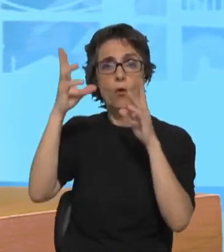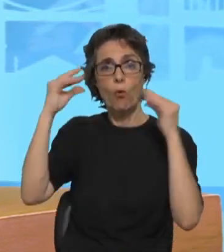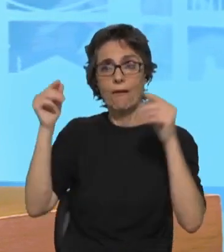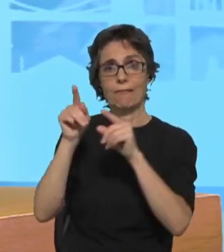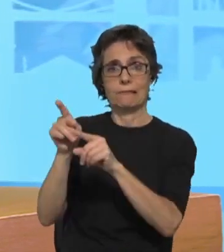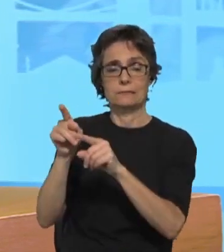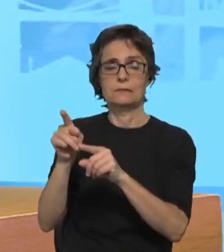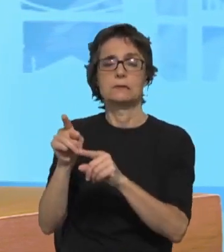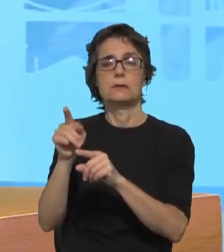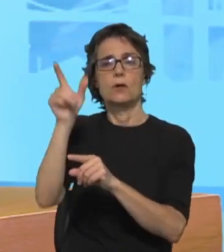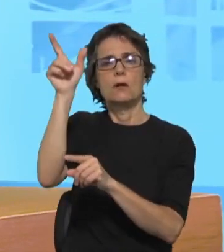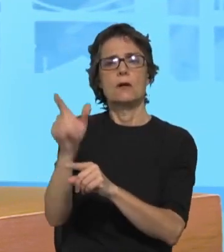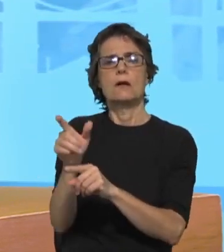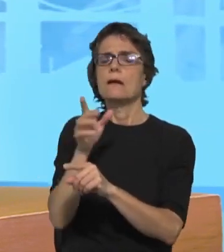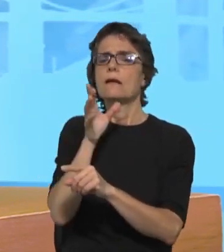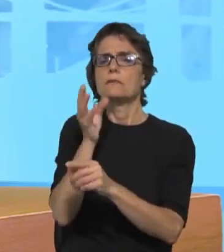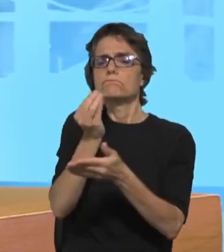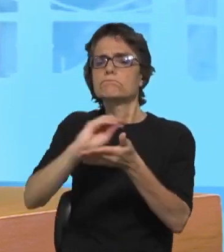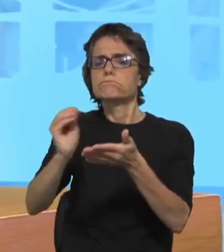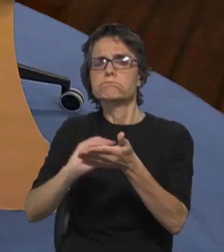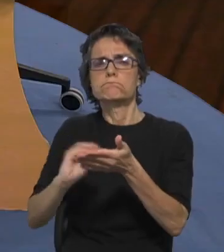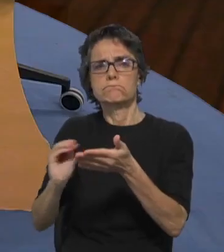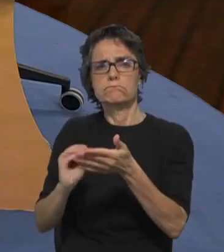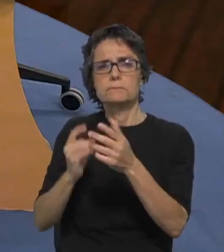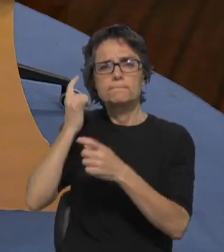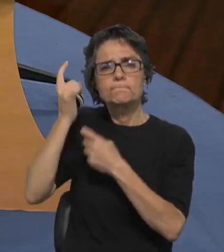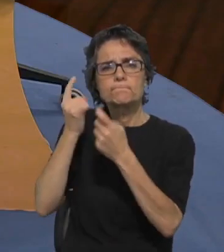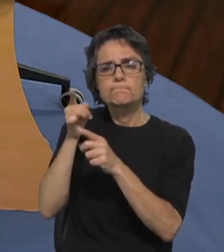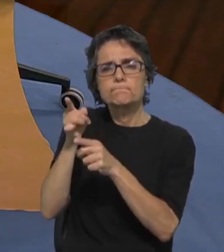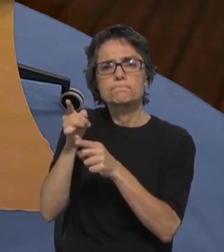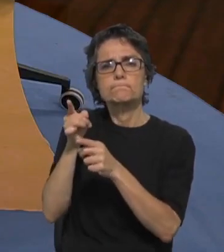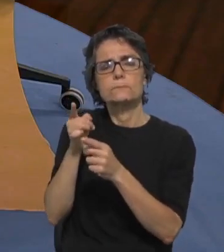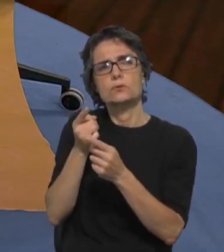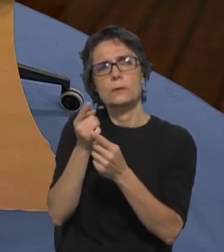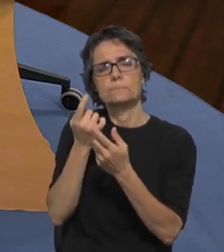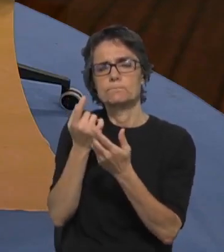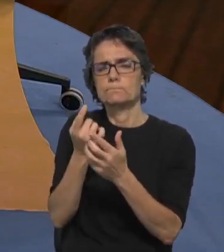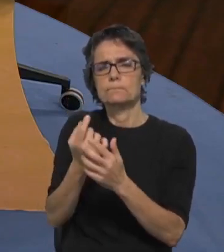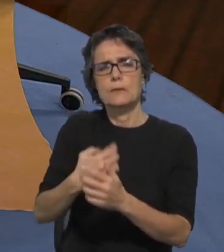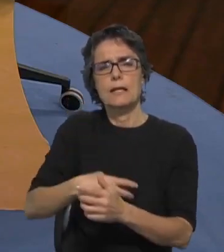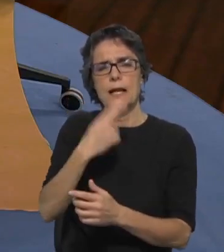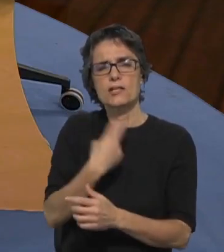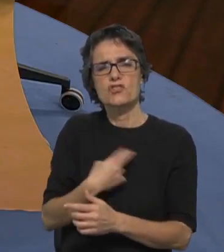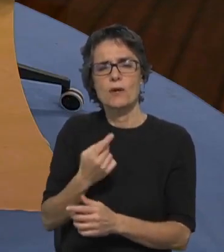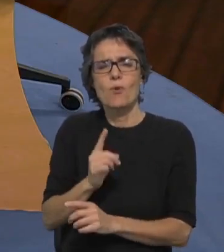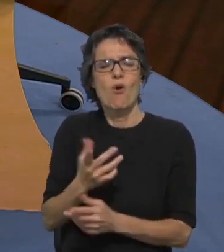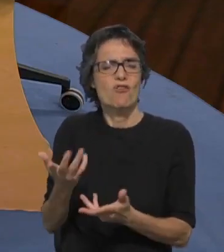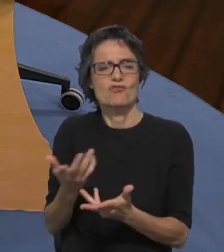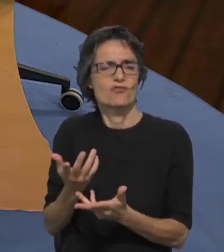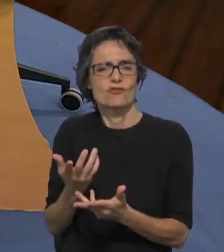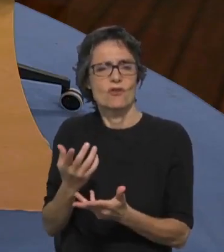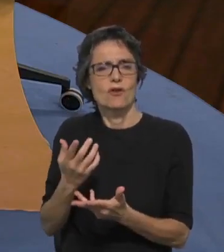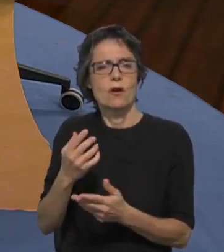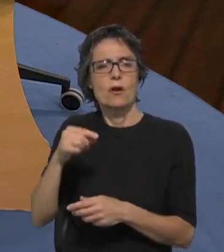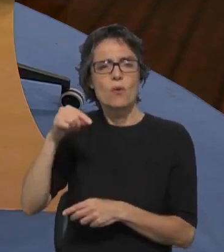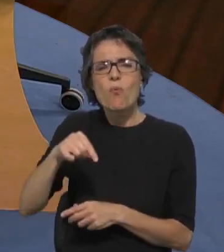suas obras, em que reflete sobre aquilo que é ser cristão, na cultura